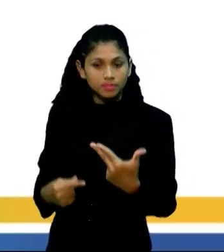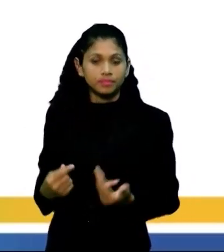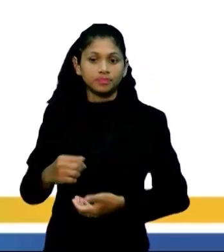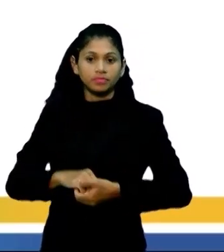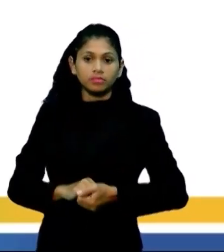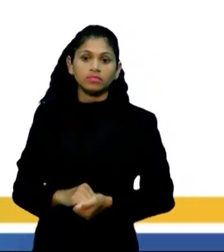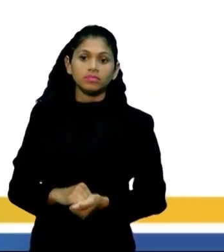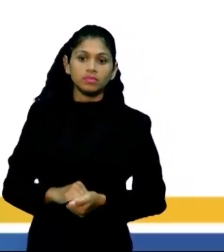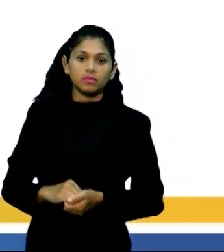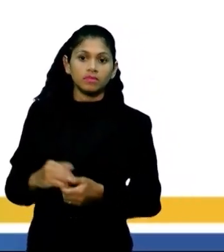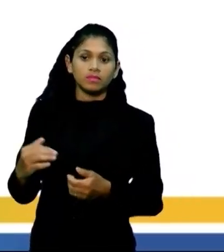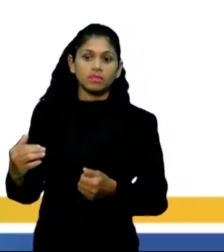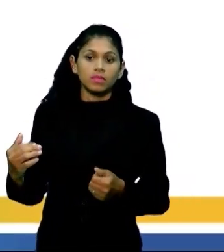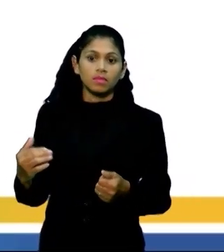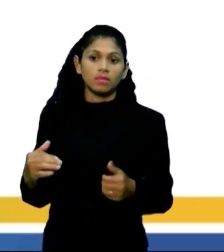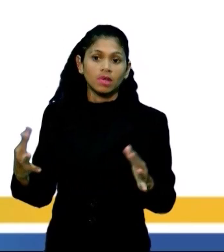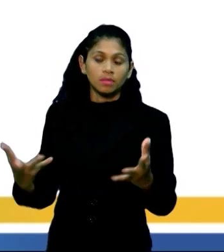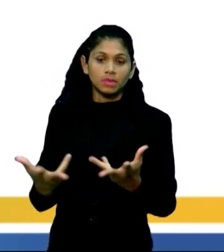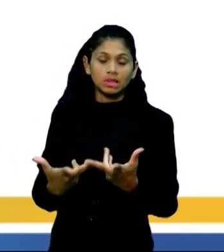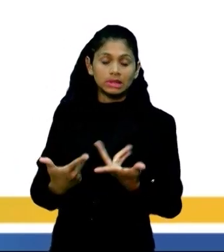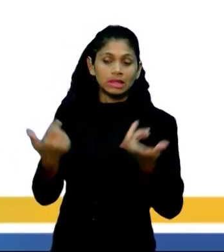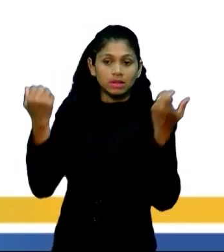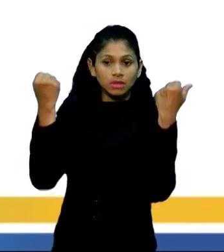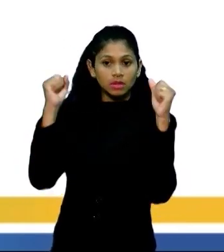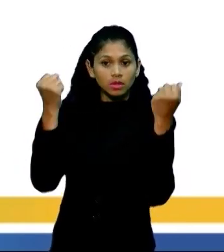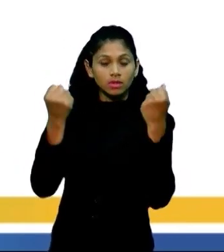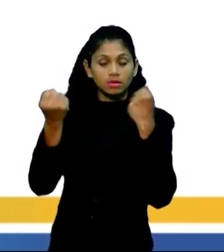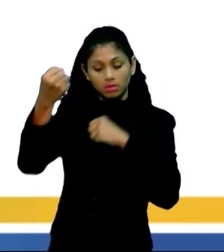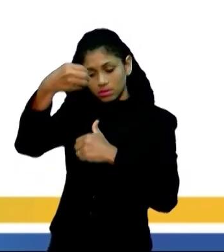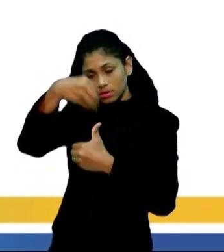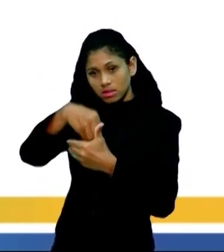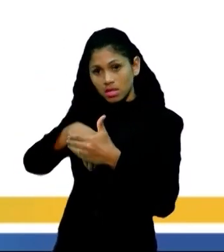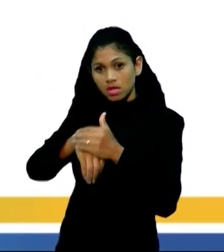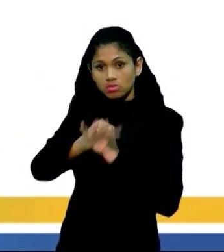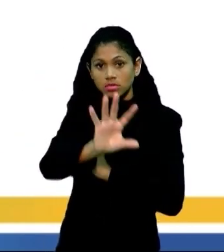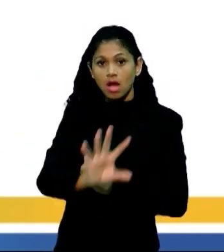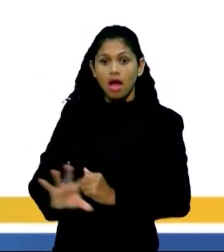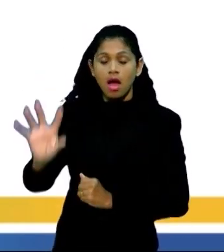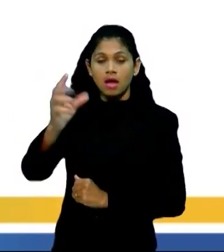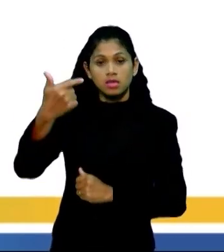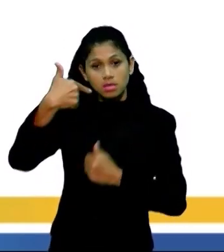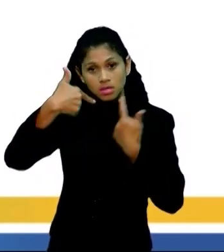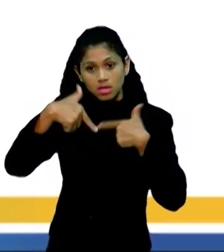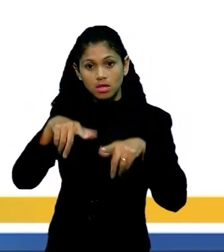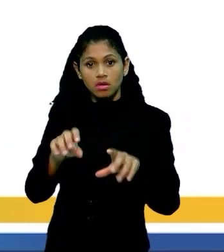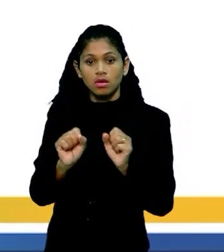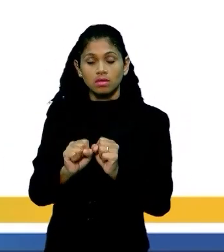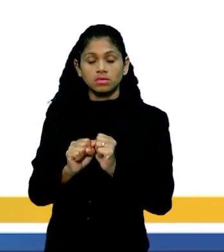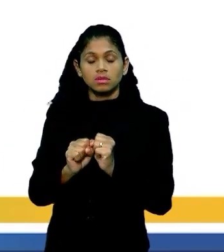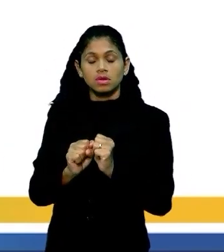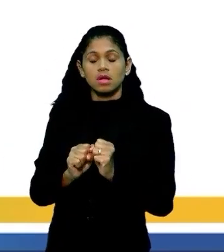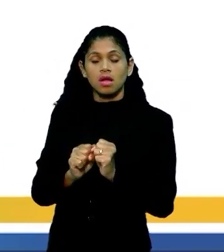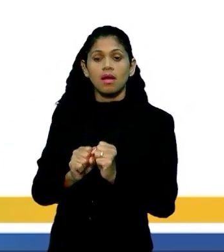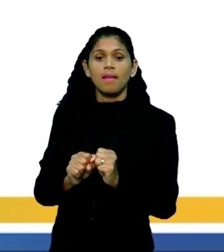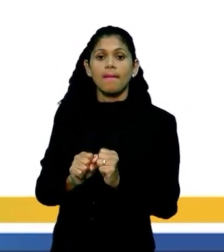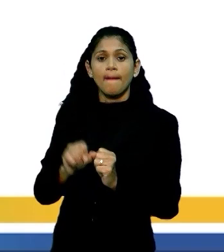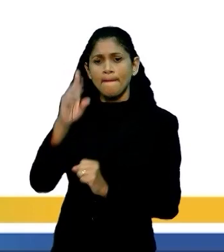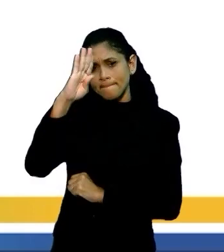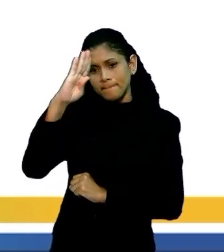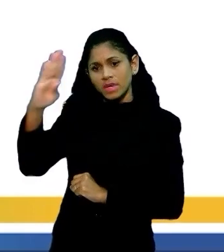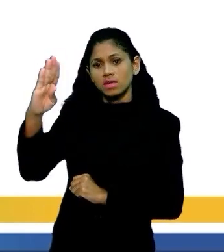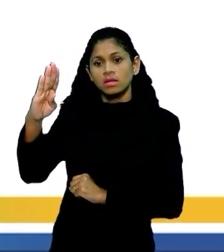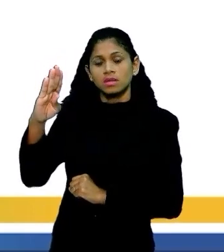competência de educação física ela tá dentro das áreas de linguagens a principal competência que a educação física desenvolve